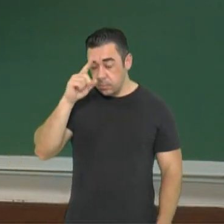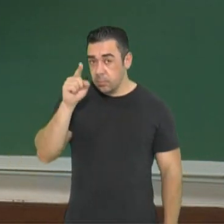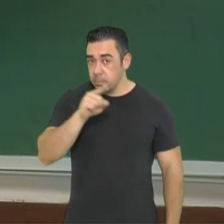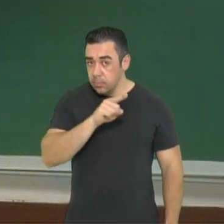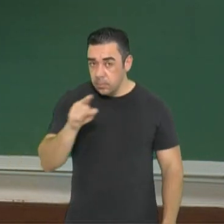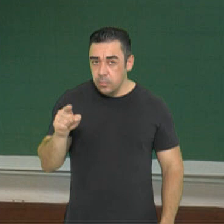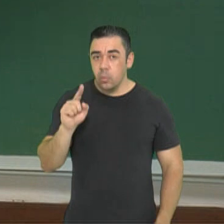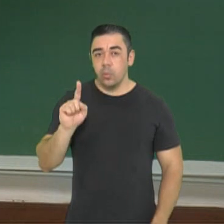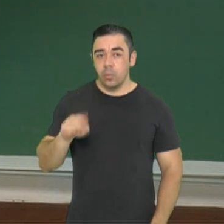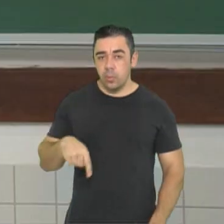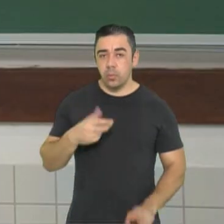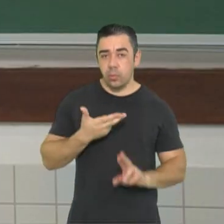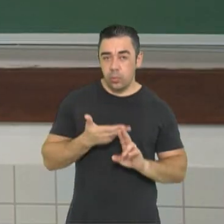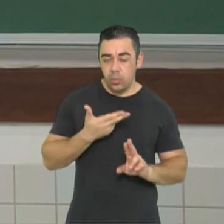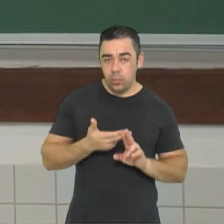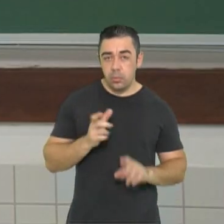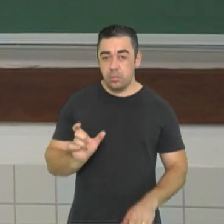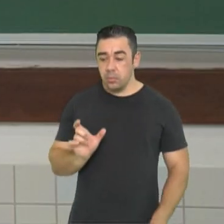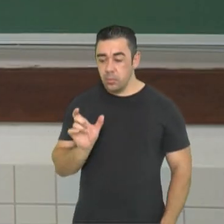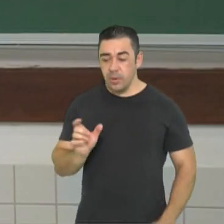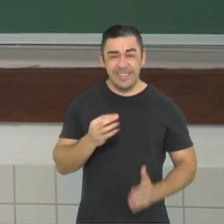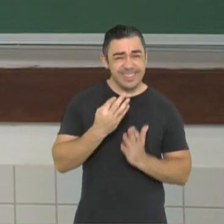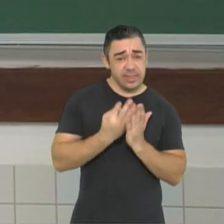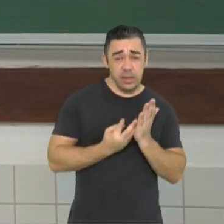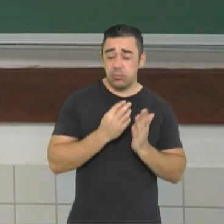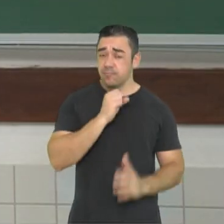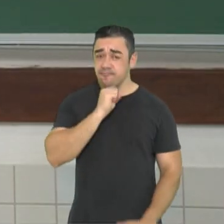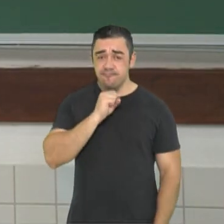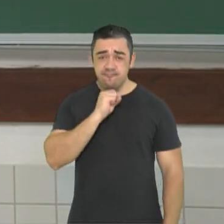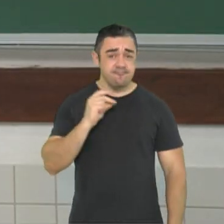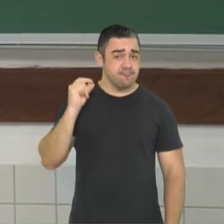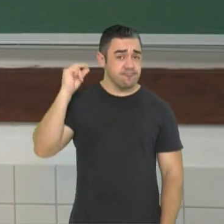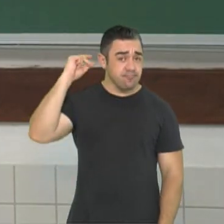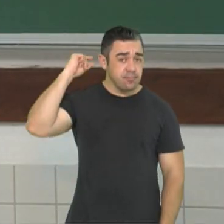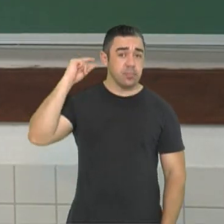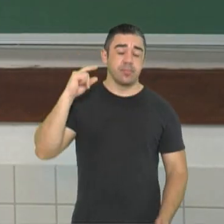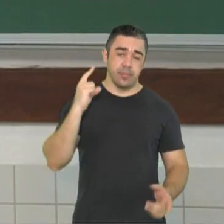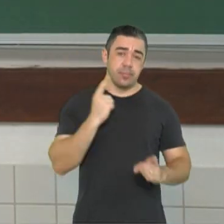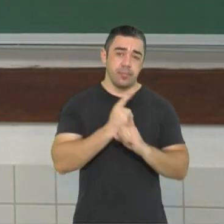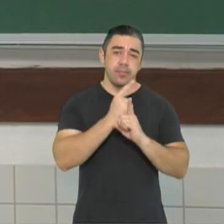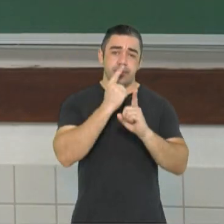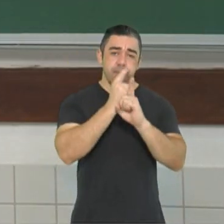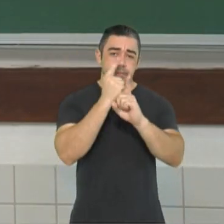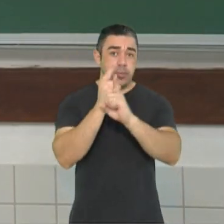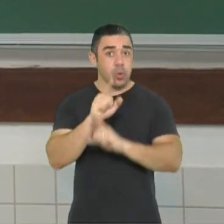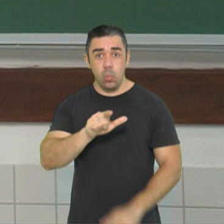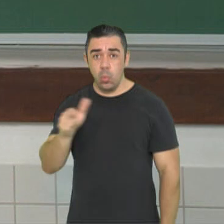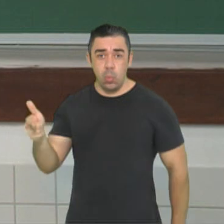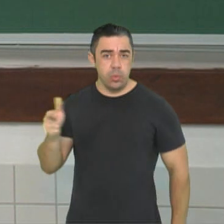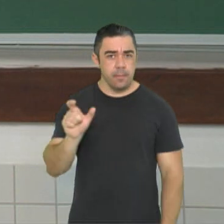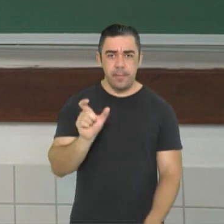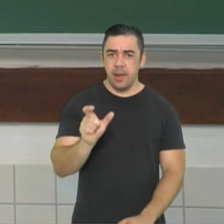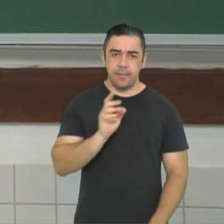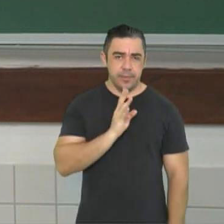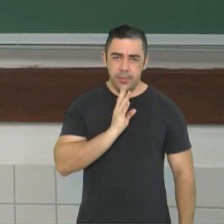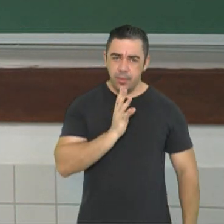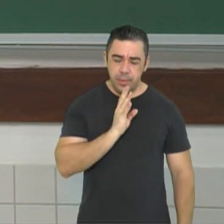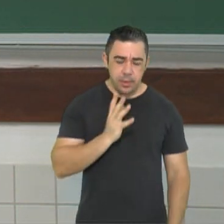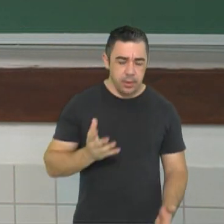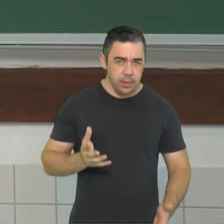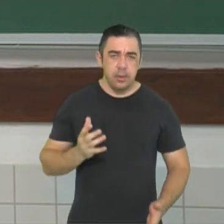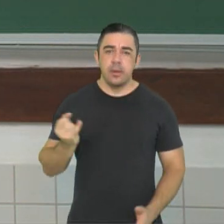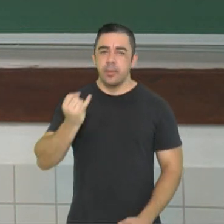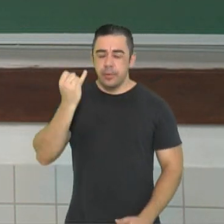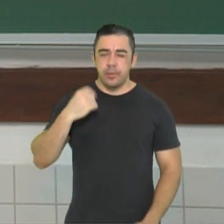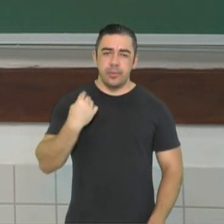estamos fazendo uso aí de um texto que é um texto mais antigo, então nós vamos encontrar outras palavras, então é importante que a